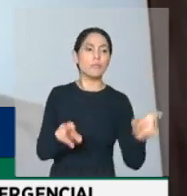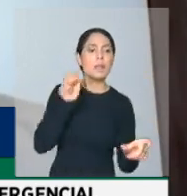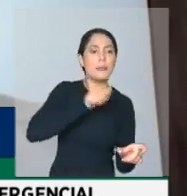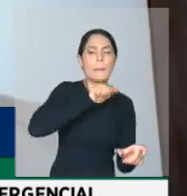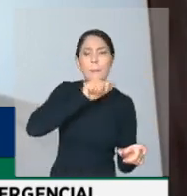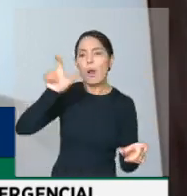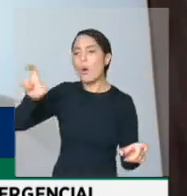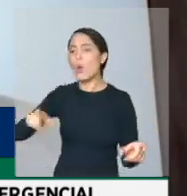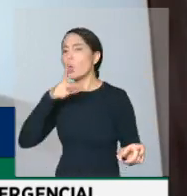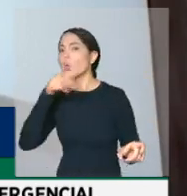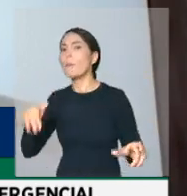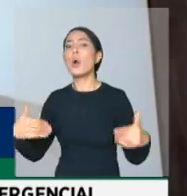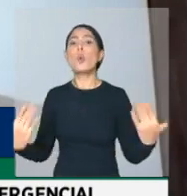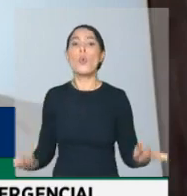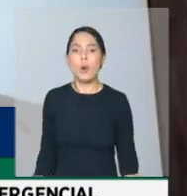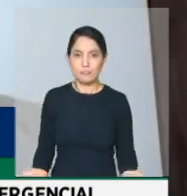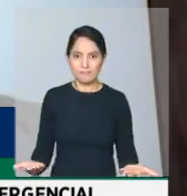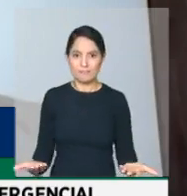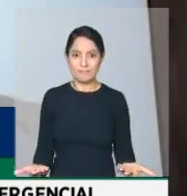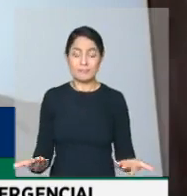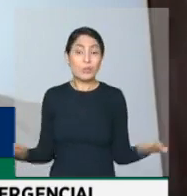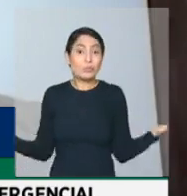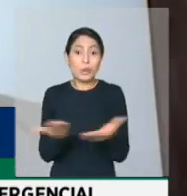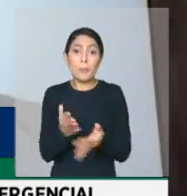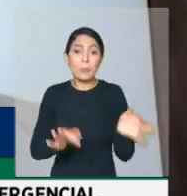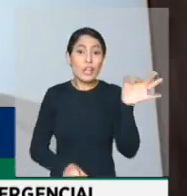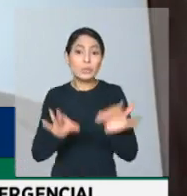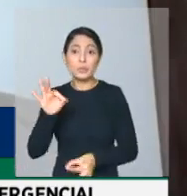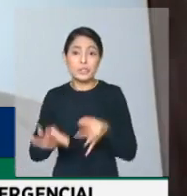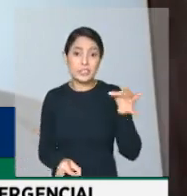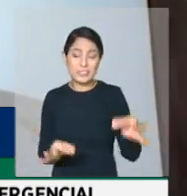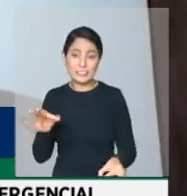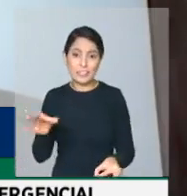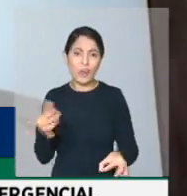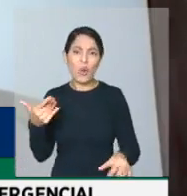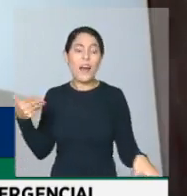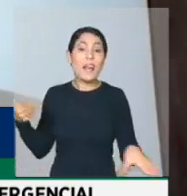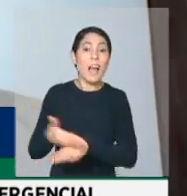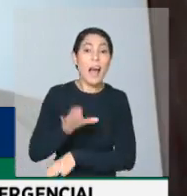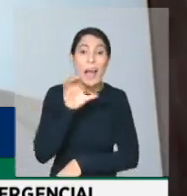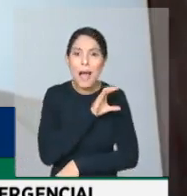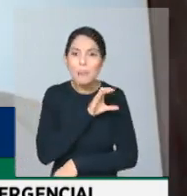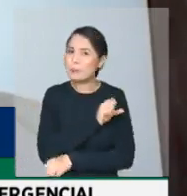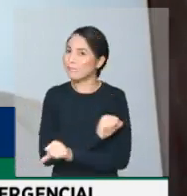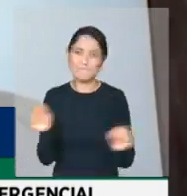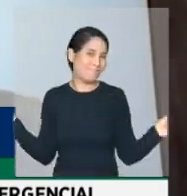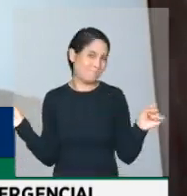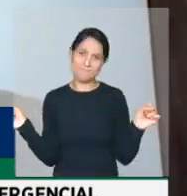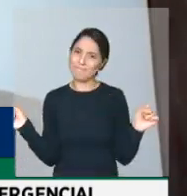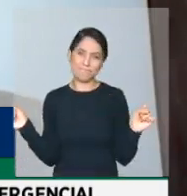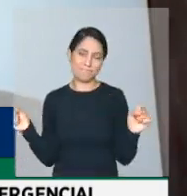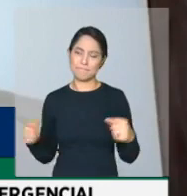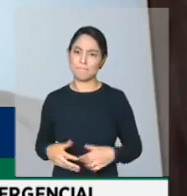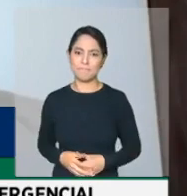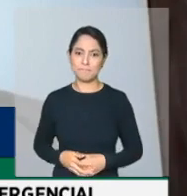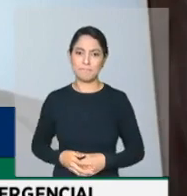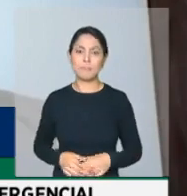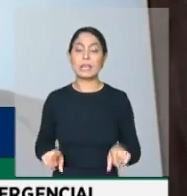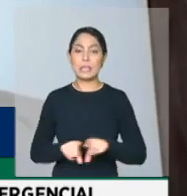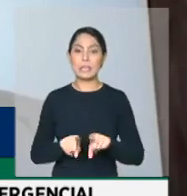dados, que pudessem ser acessadas com rapidez que a gestão do auxílio exigiria. E letra